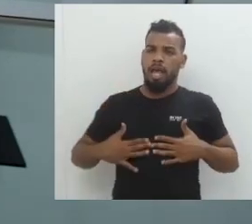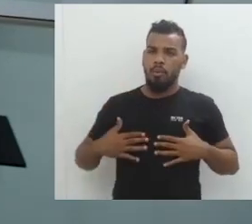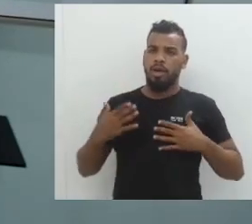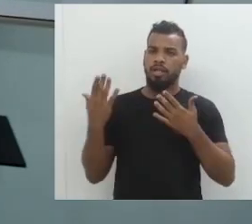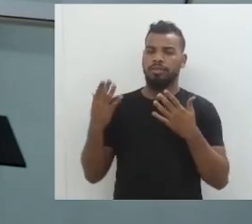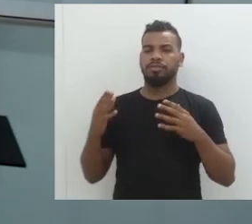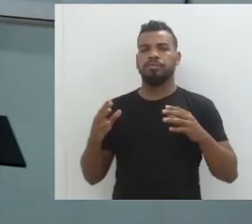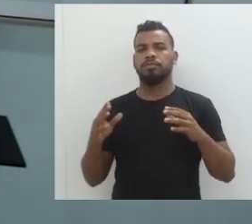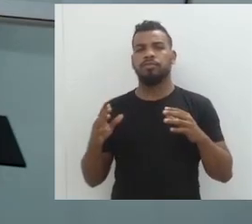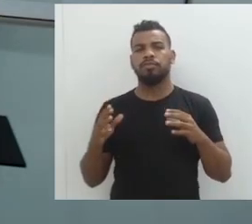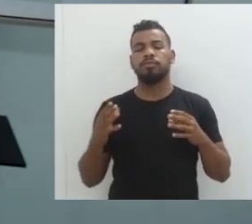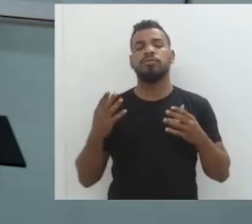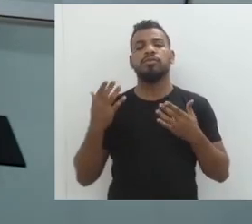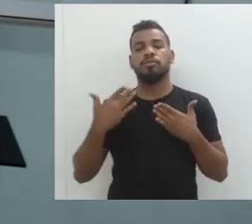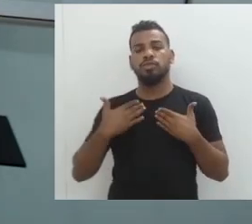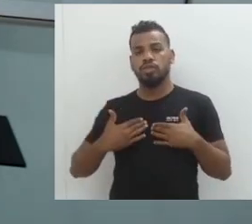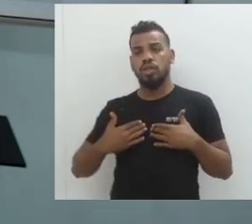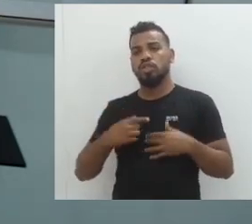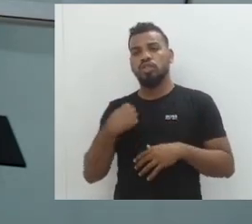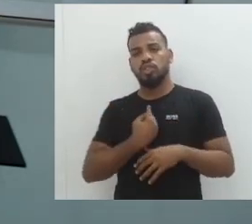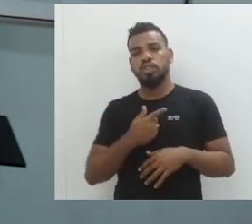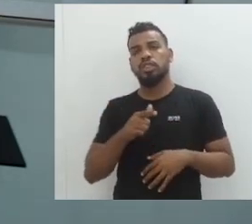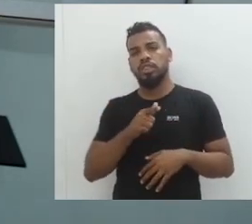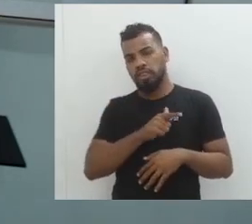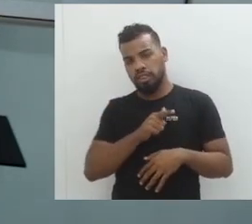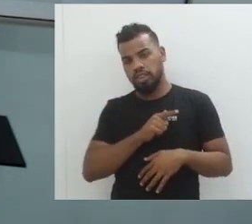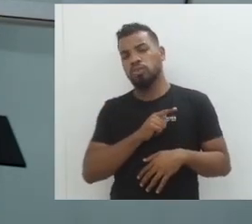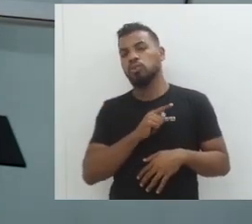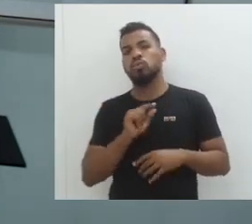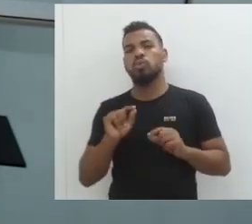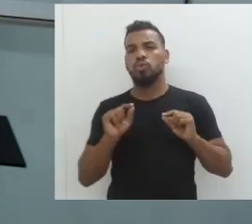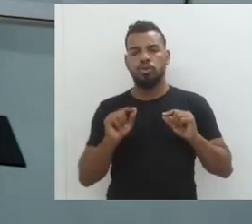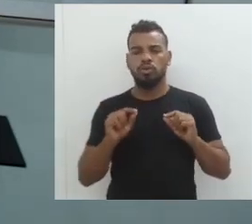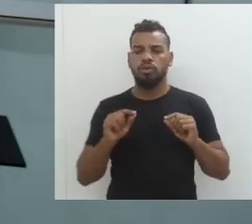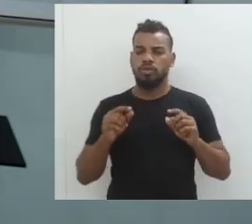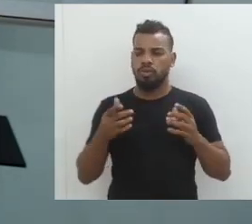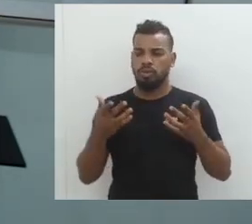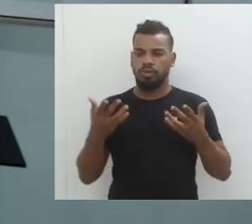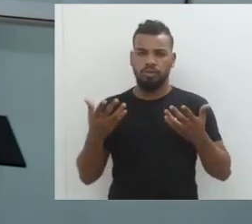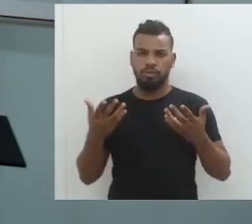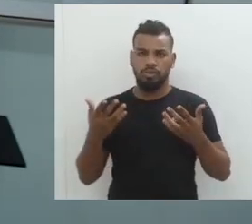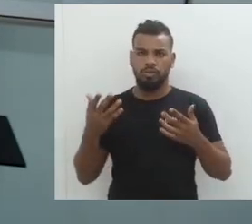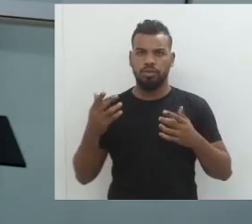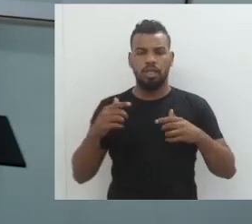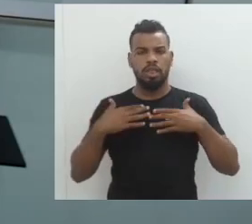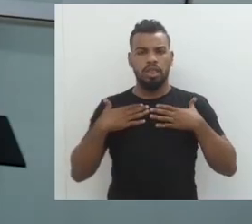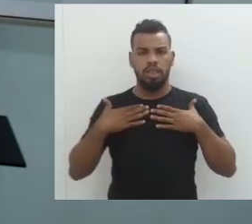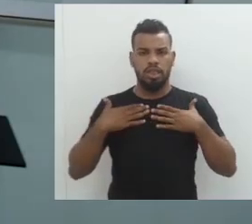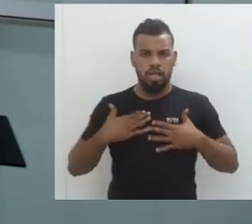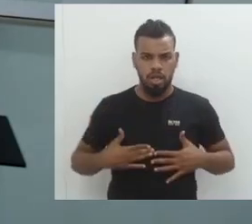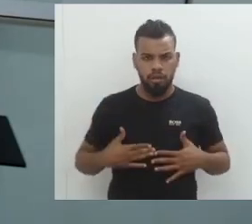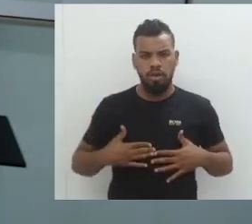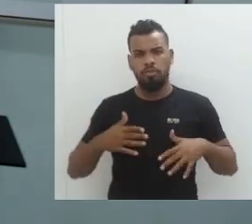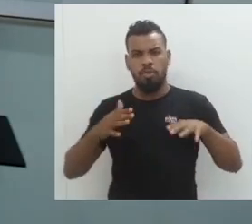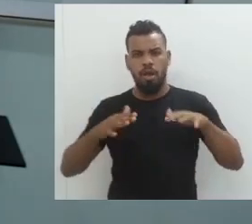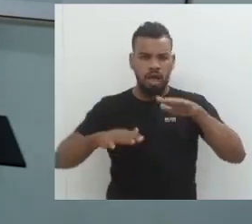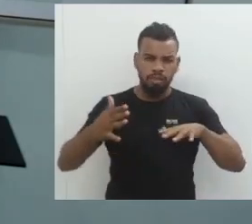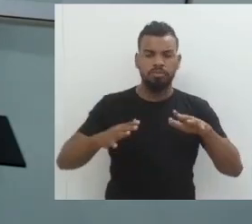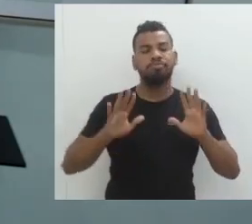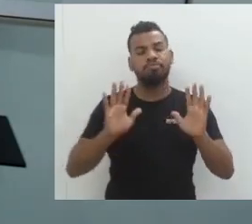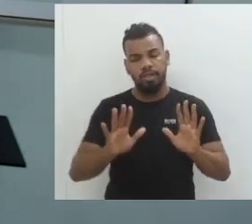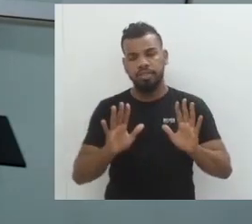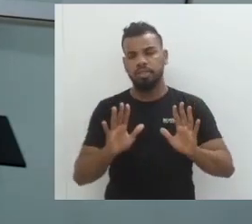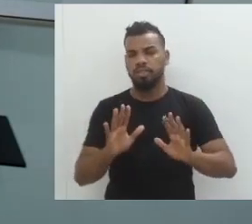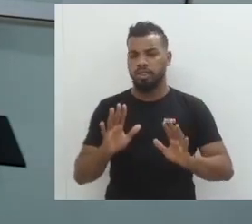tranquilidade, né, que nós temos, né, que não deixa de ser uma tranquilidade relativa, mas já